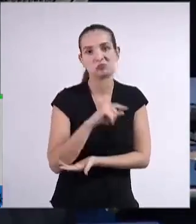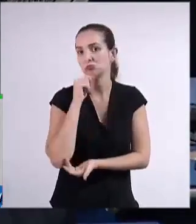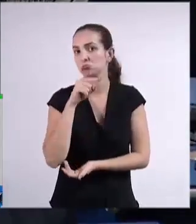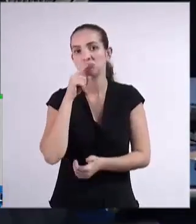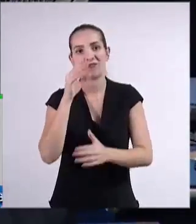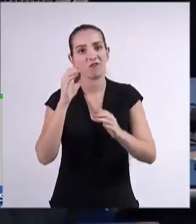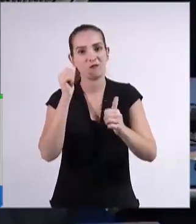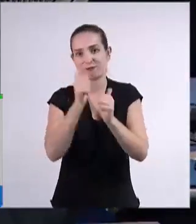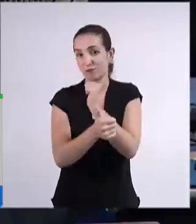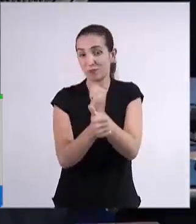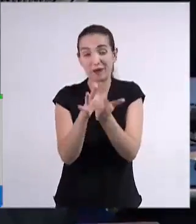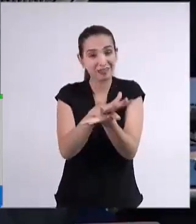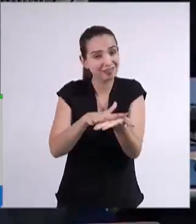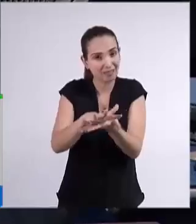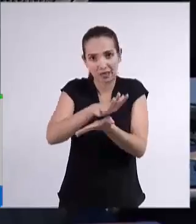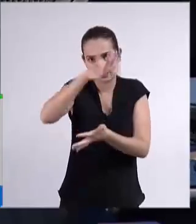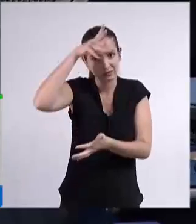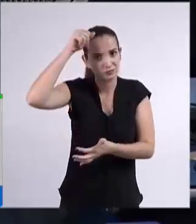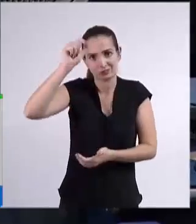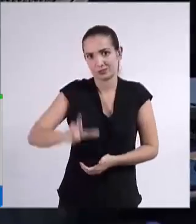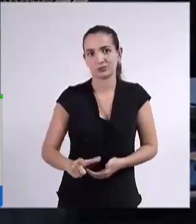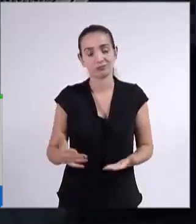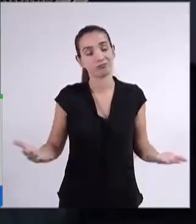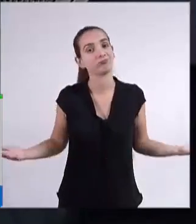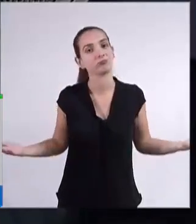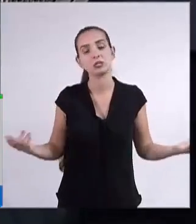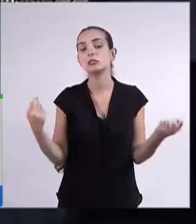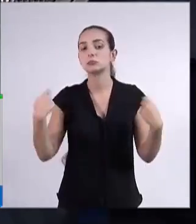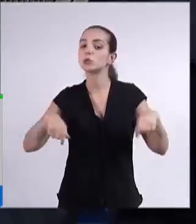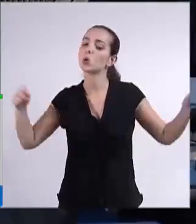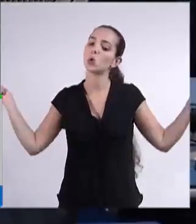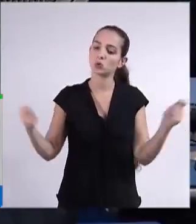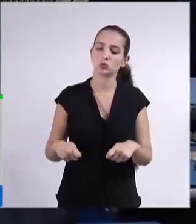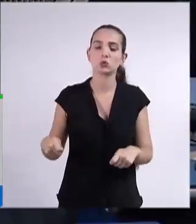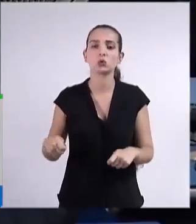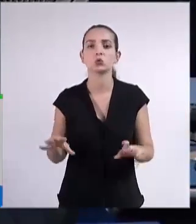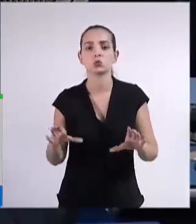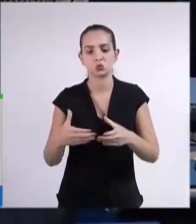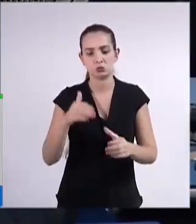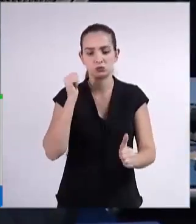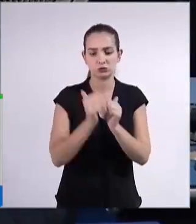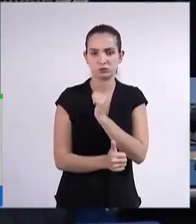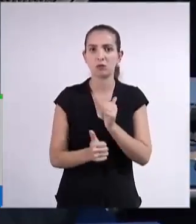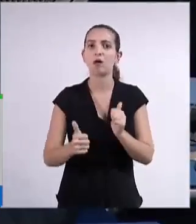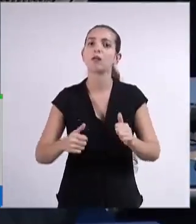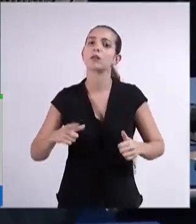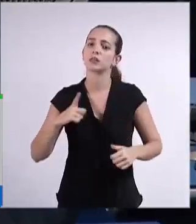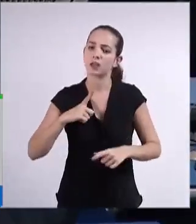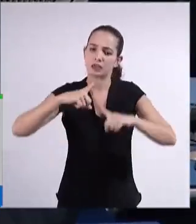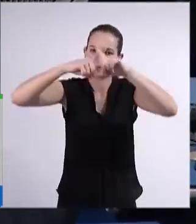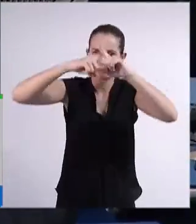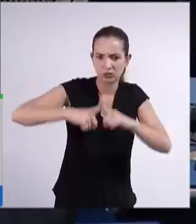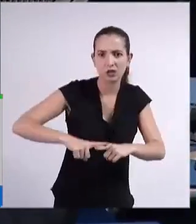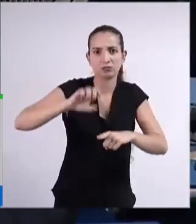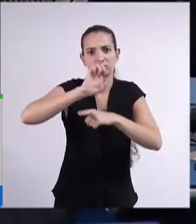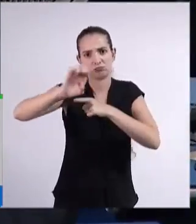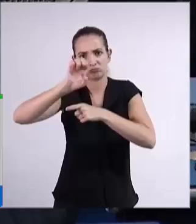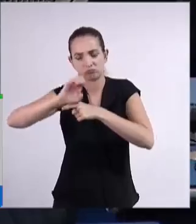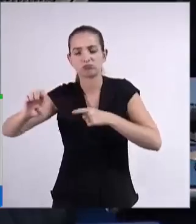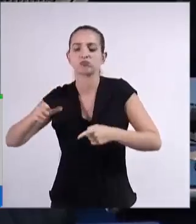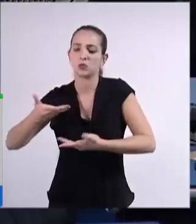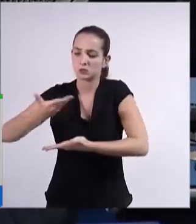governo do estado através da Fundesporte que dá condições para que os clubes possam participar do campeonato estadual e é muito